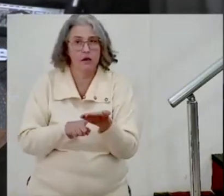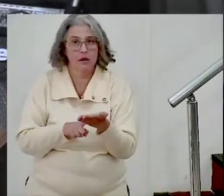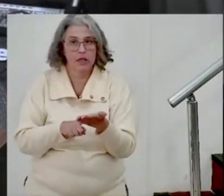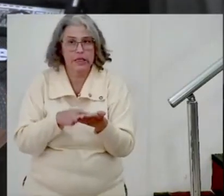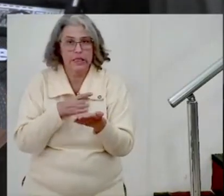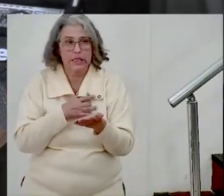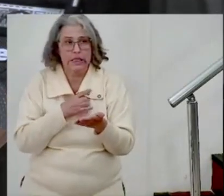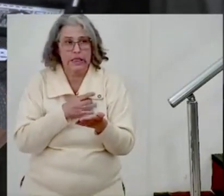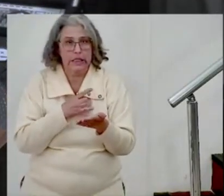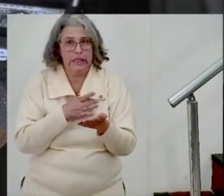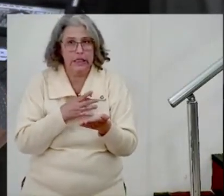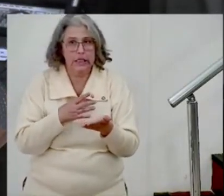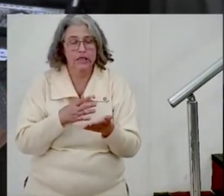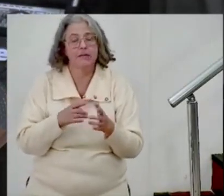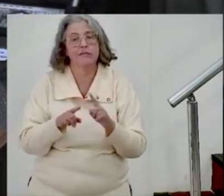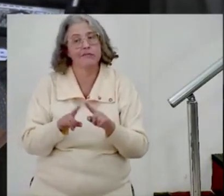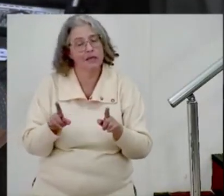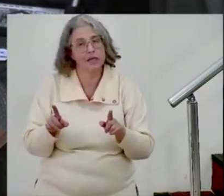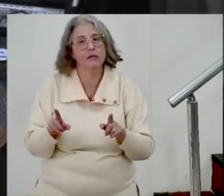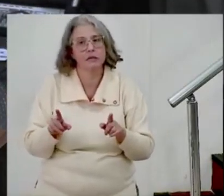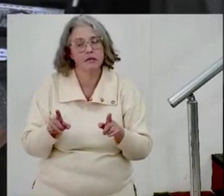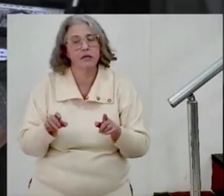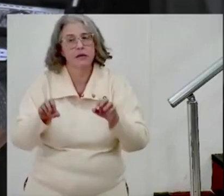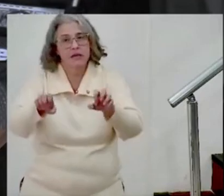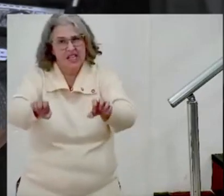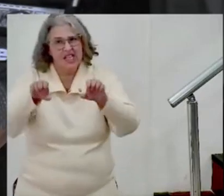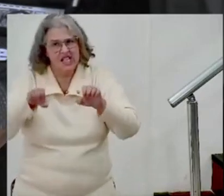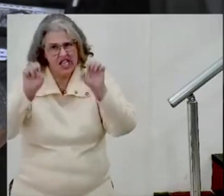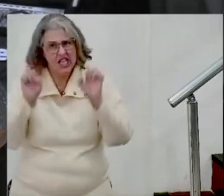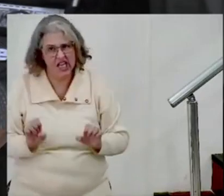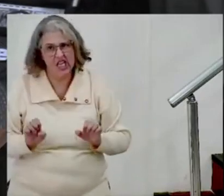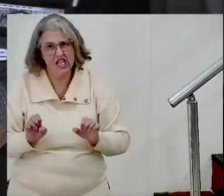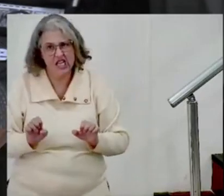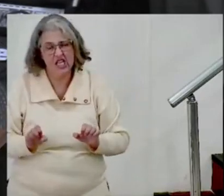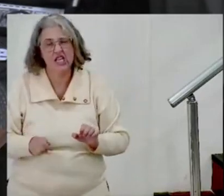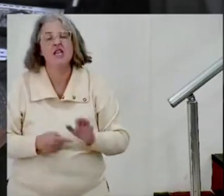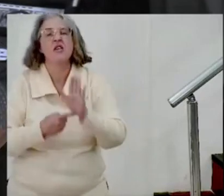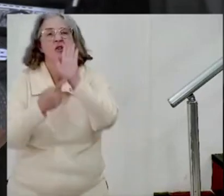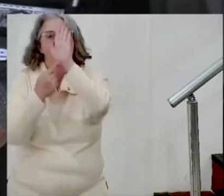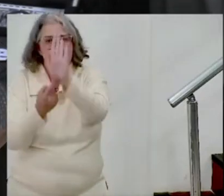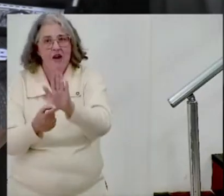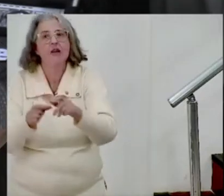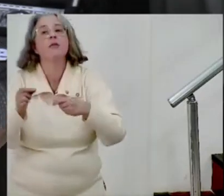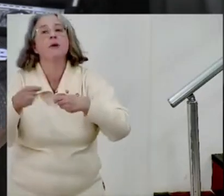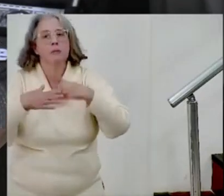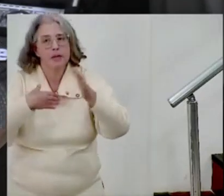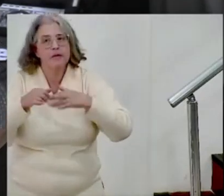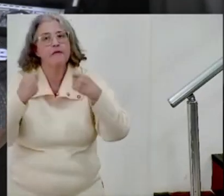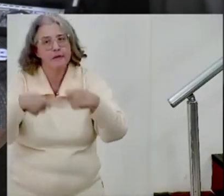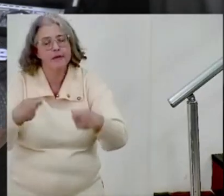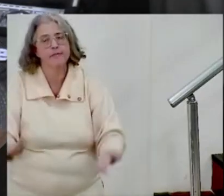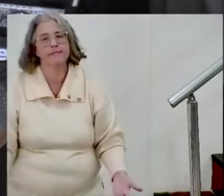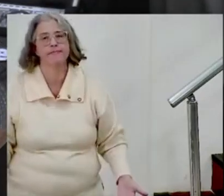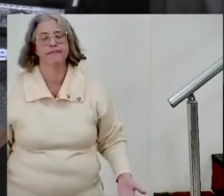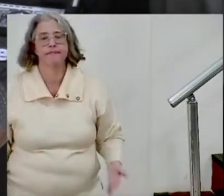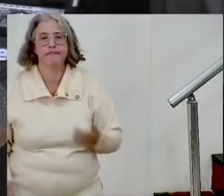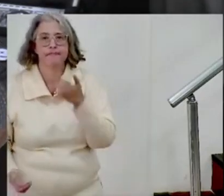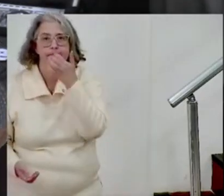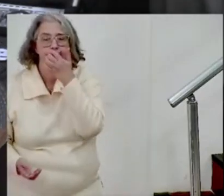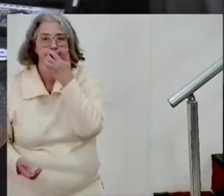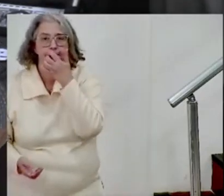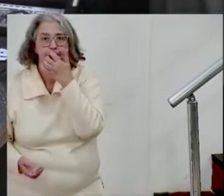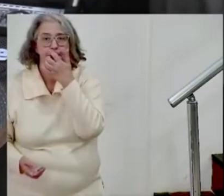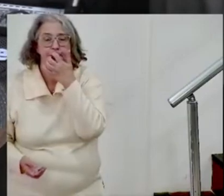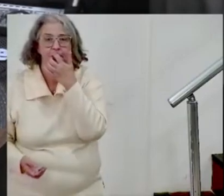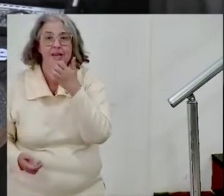que precisava ser feito. Ele pega aquele problema e não entende como sendo um problema dele. Ele entende aquele problema como sendo um problema